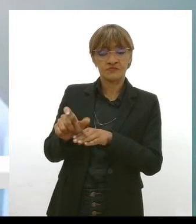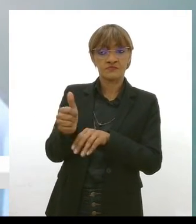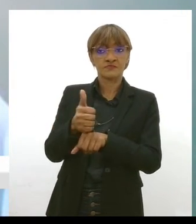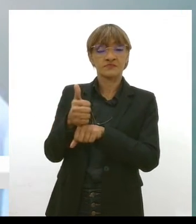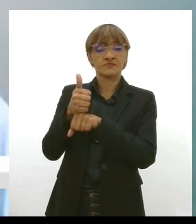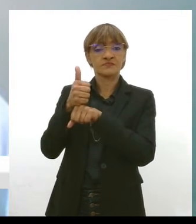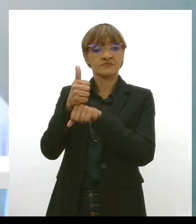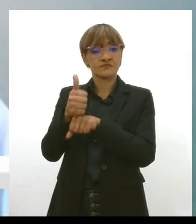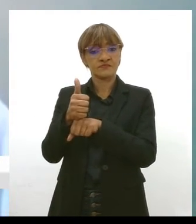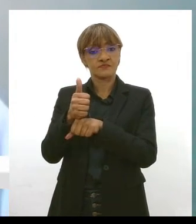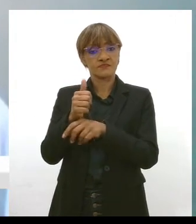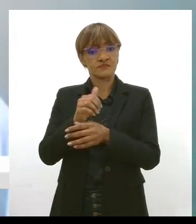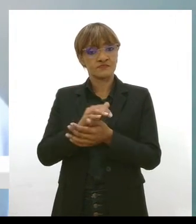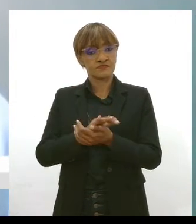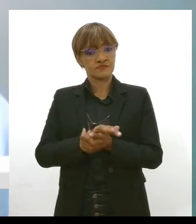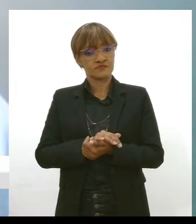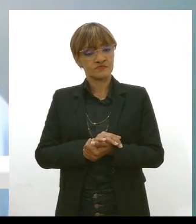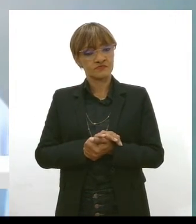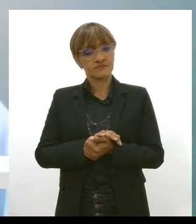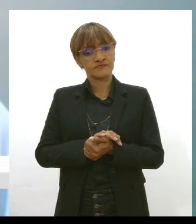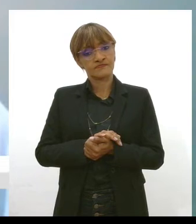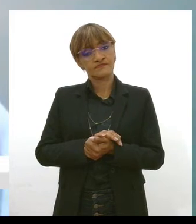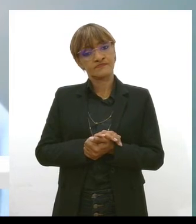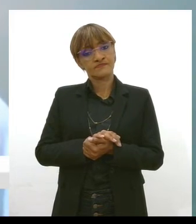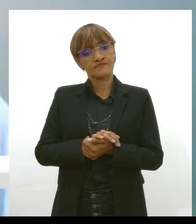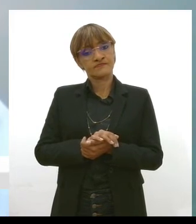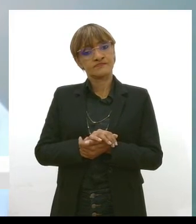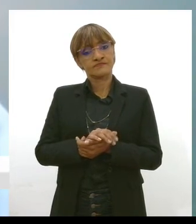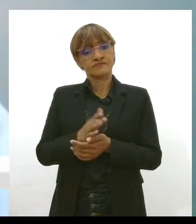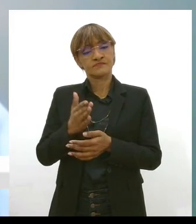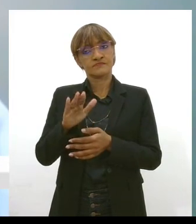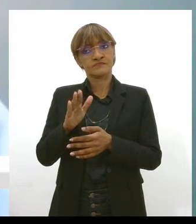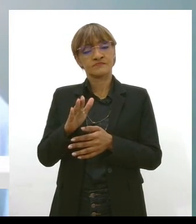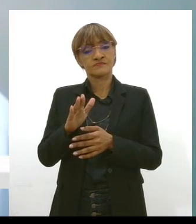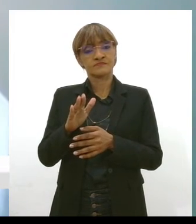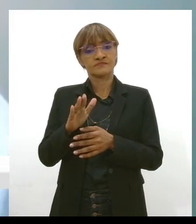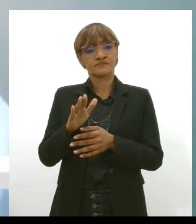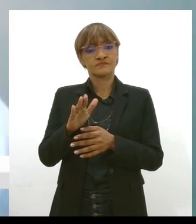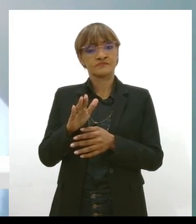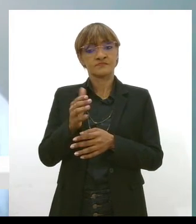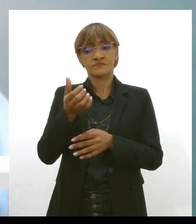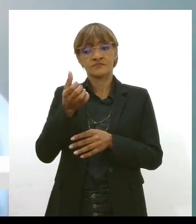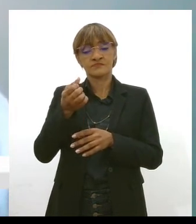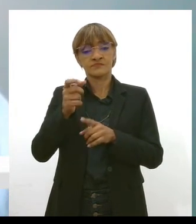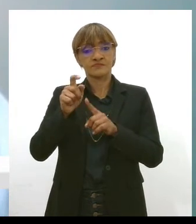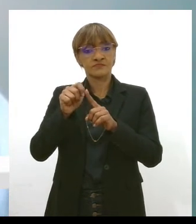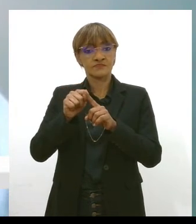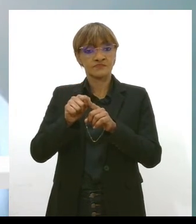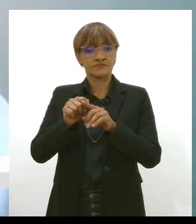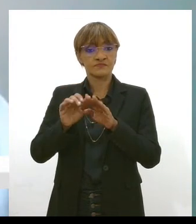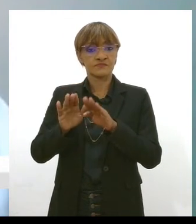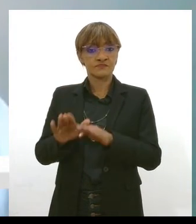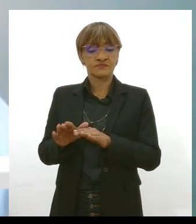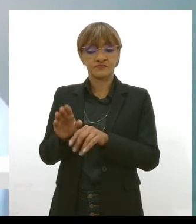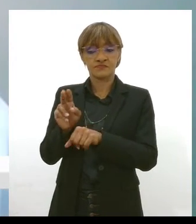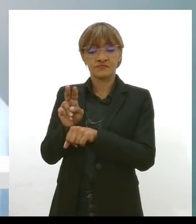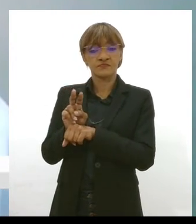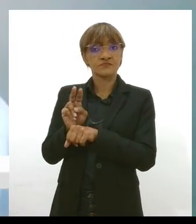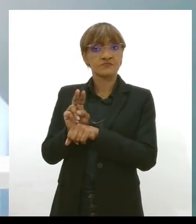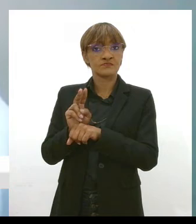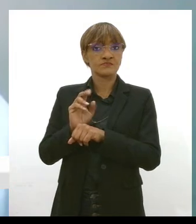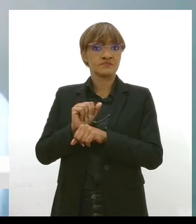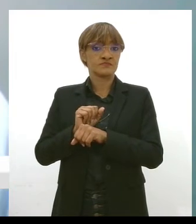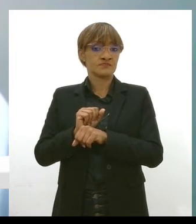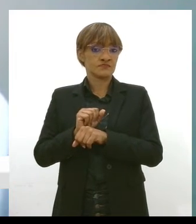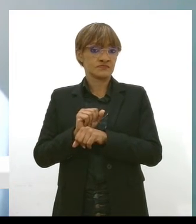durante um tempo mínimo aí de 6 meses em acompanhamento. Ela só vai receber alta